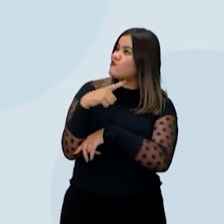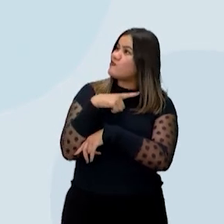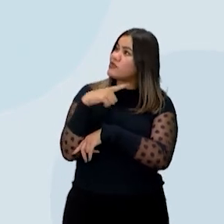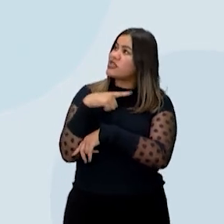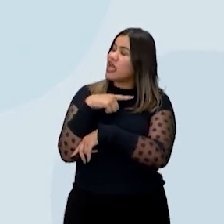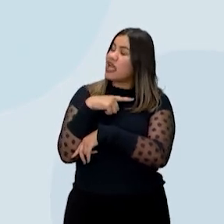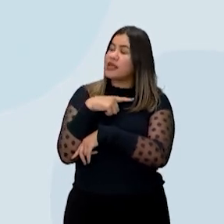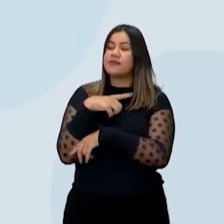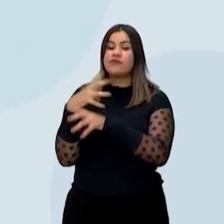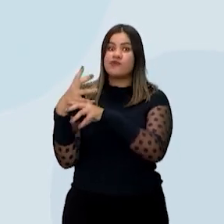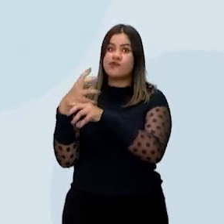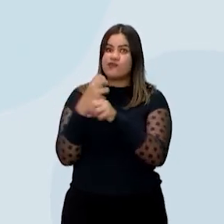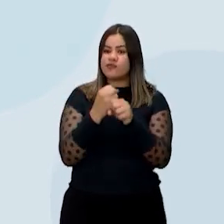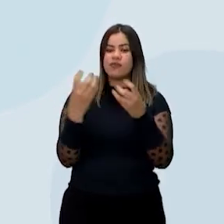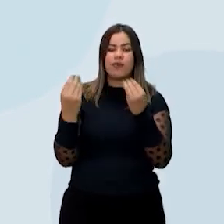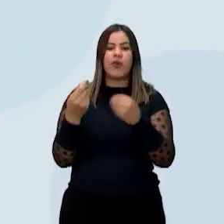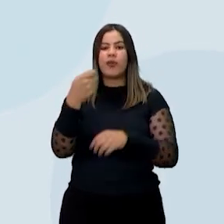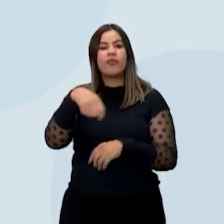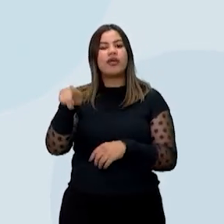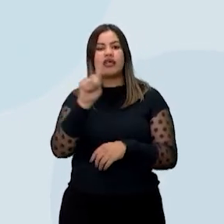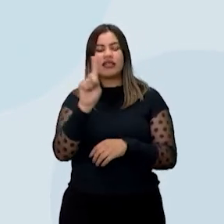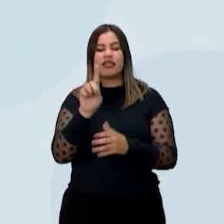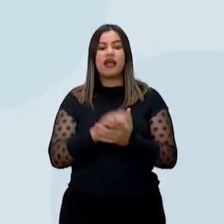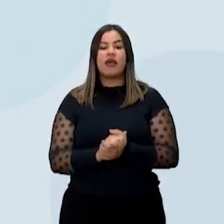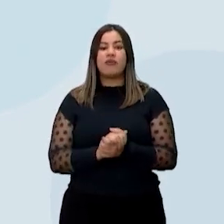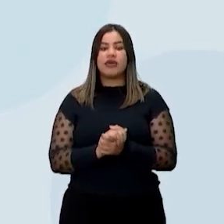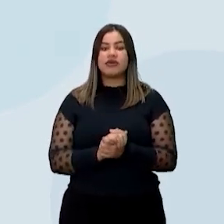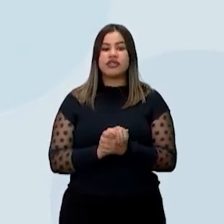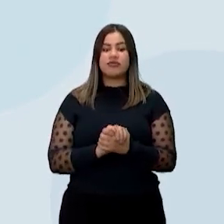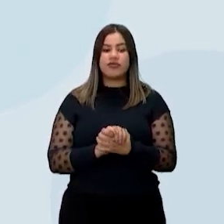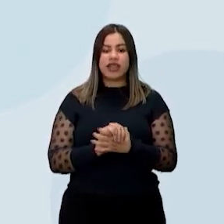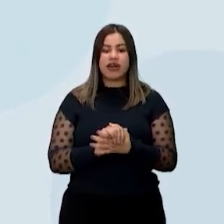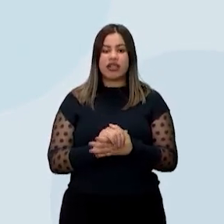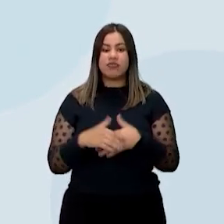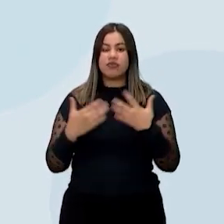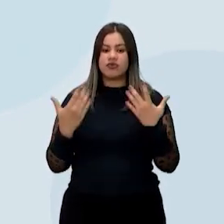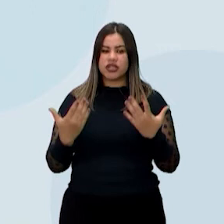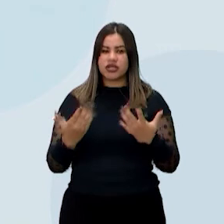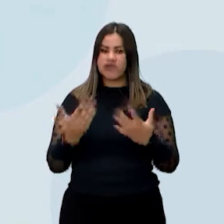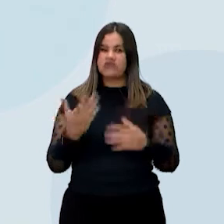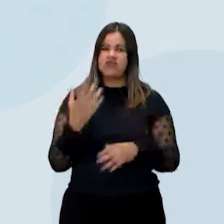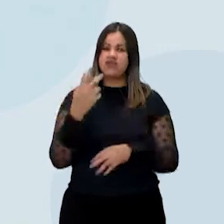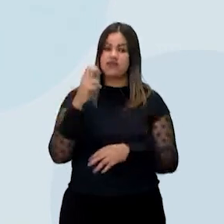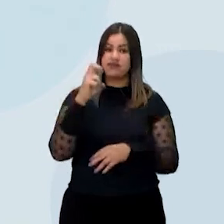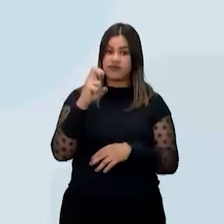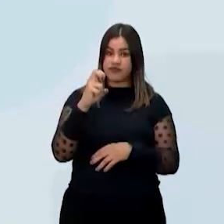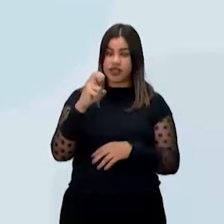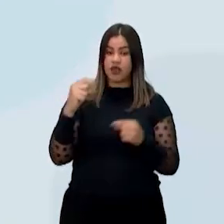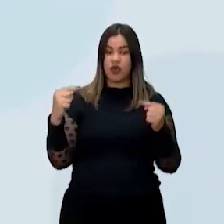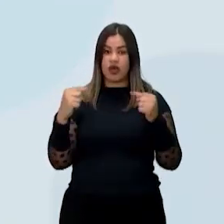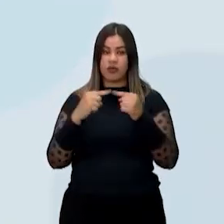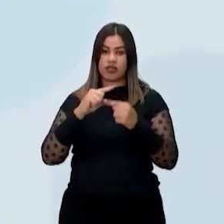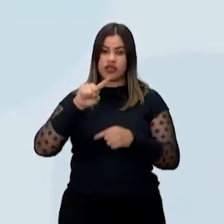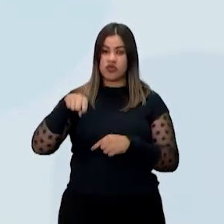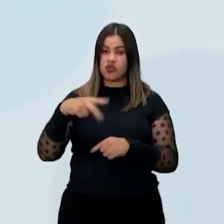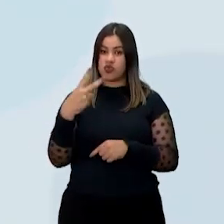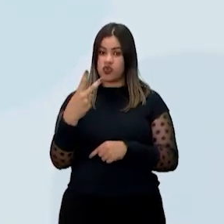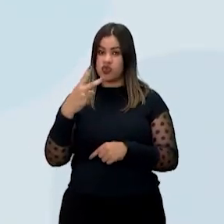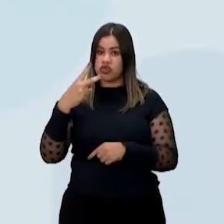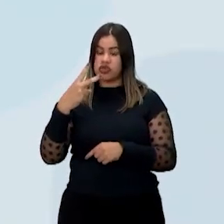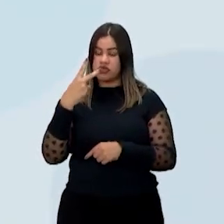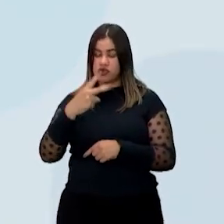fazer muitas contas. Eu usaria assim, ó, 5 salgadinhos são R$ 2,80, tá certo? Então, essa